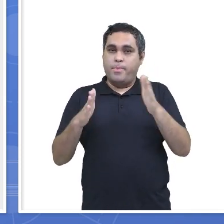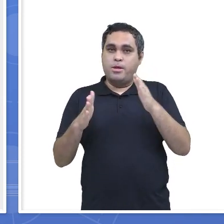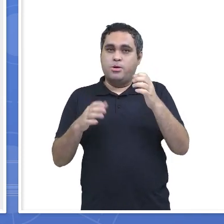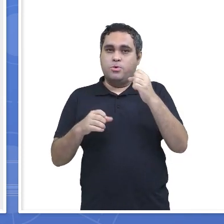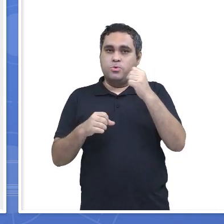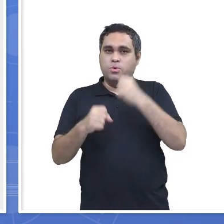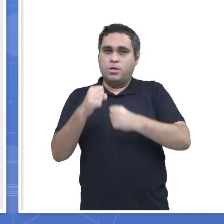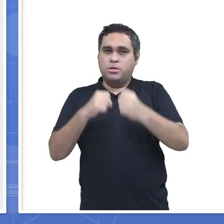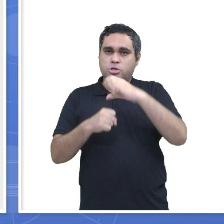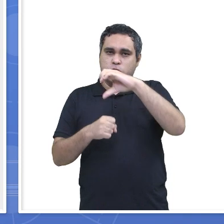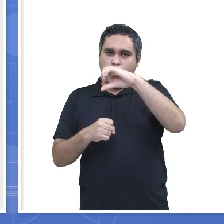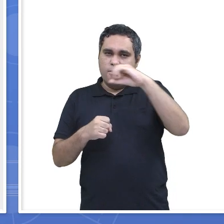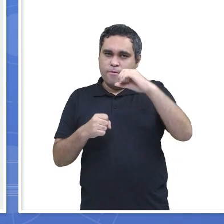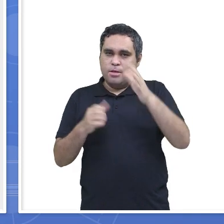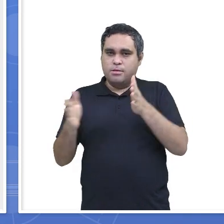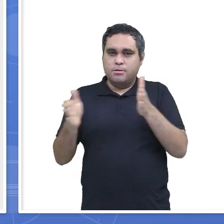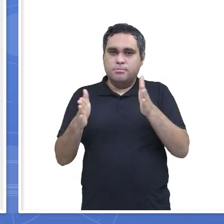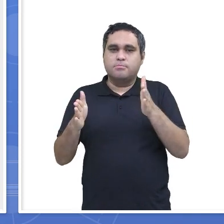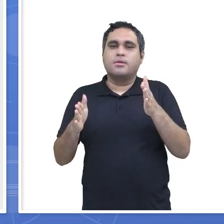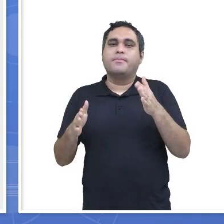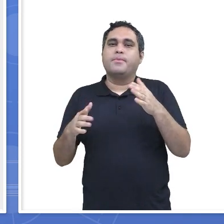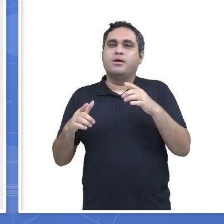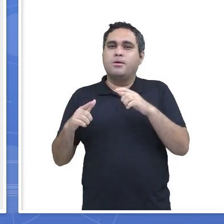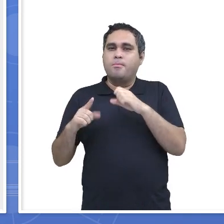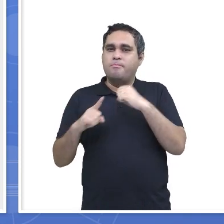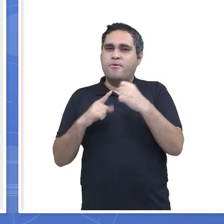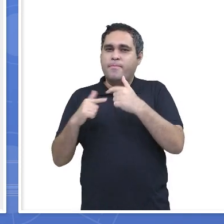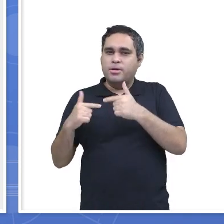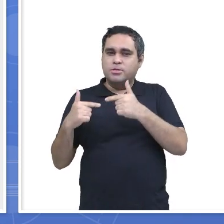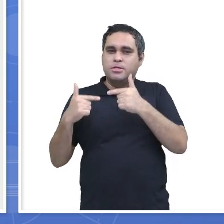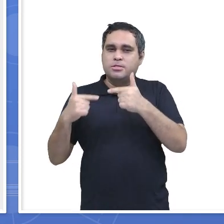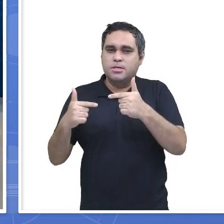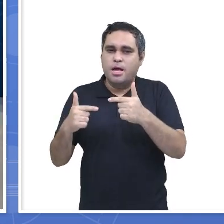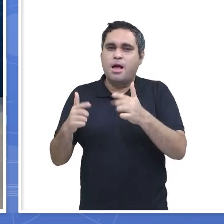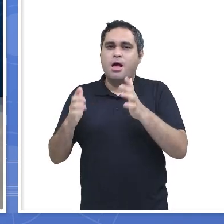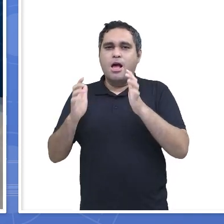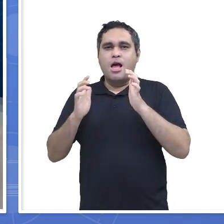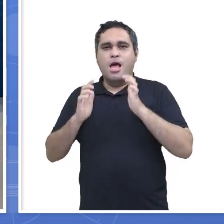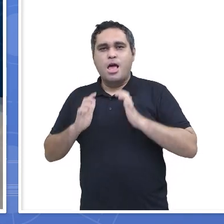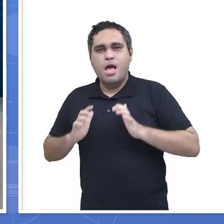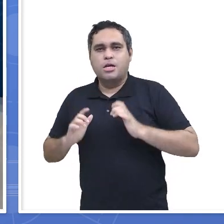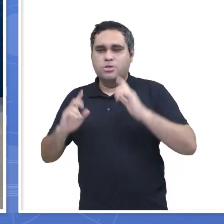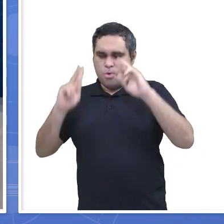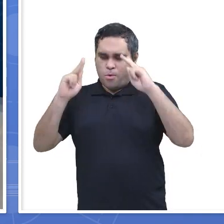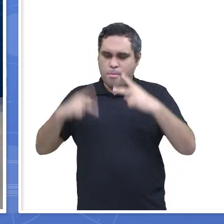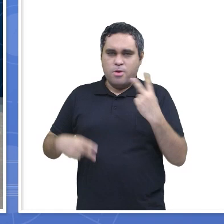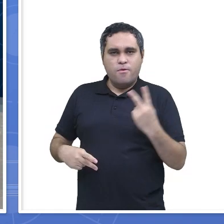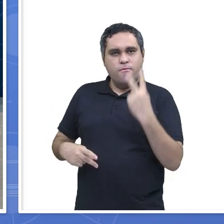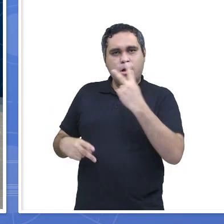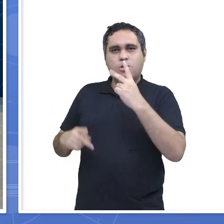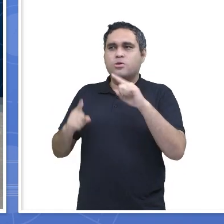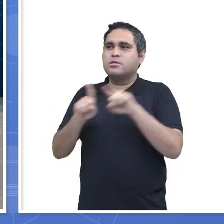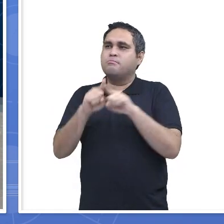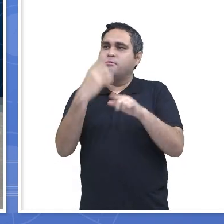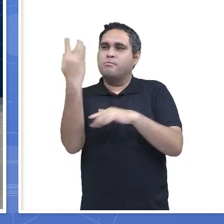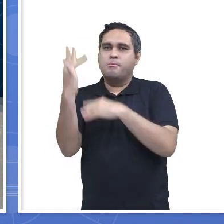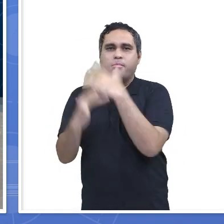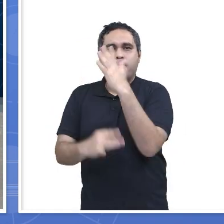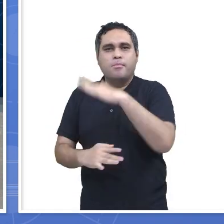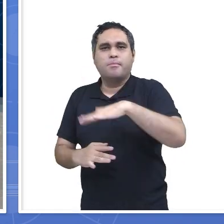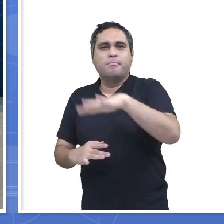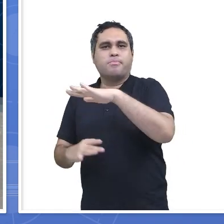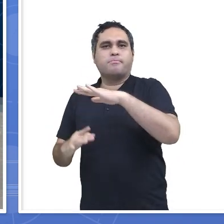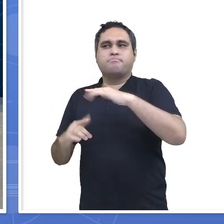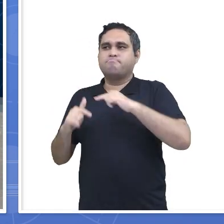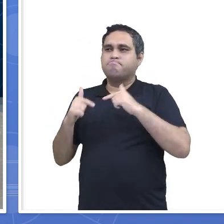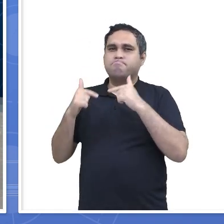questões éticas e valores humanos e voltado também ao meio ambiente. Mas surgiu uma palavra aí